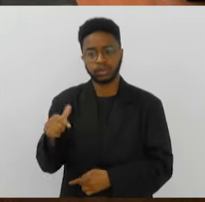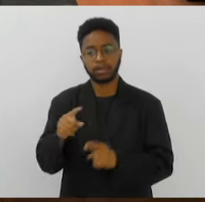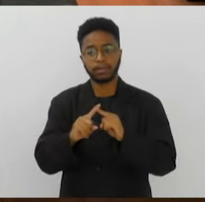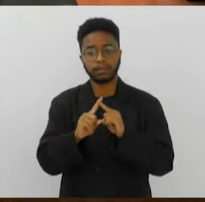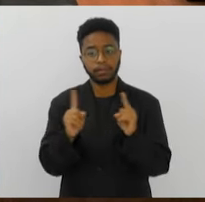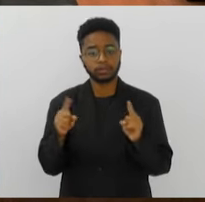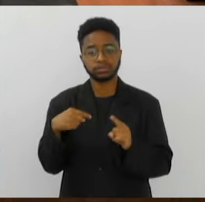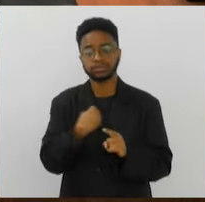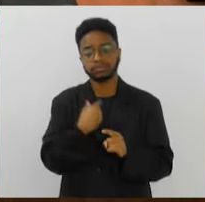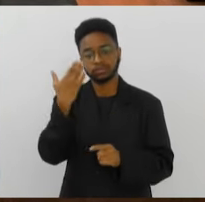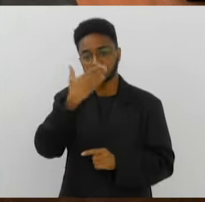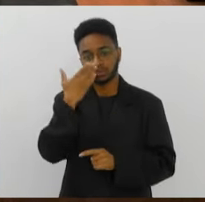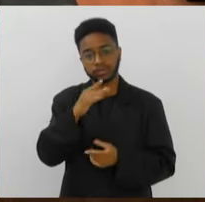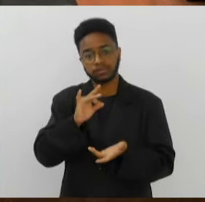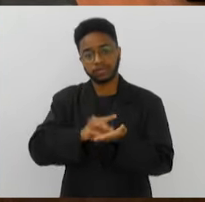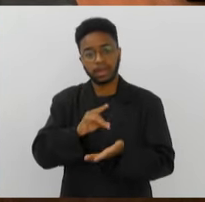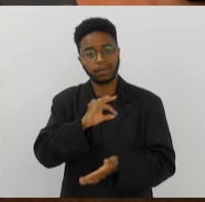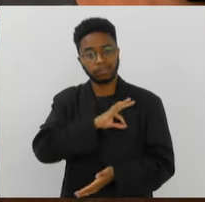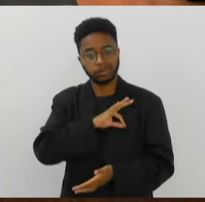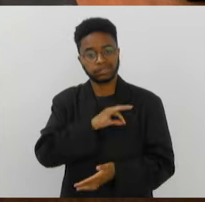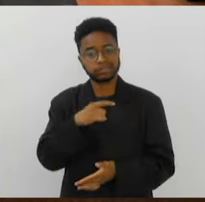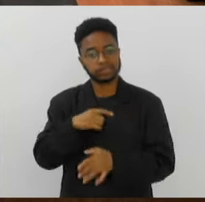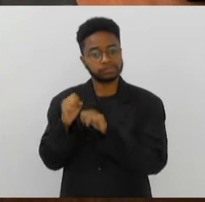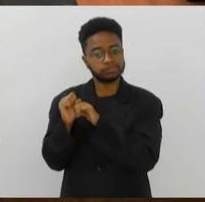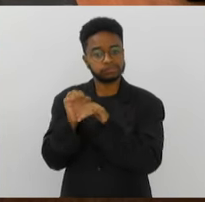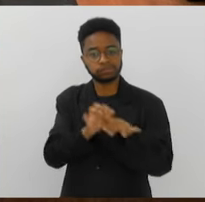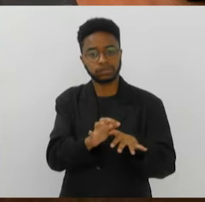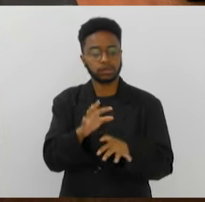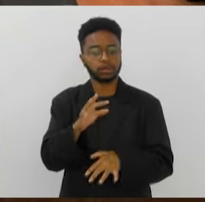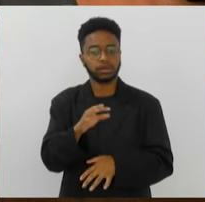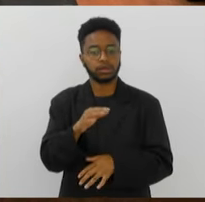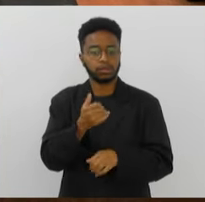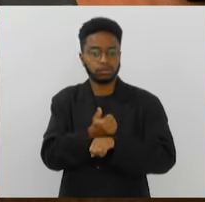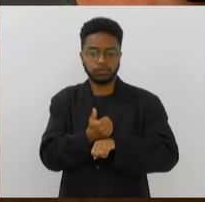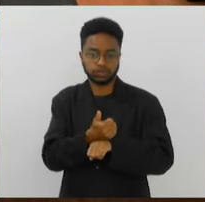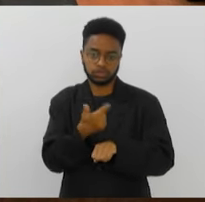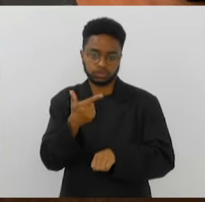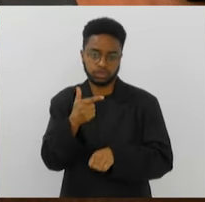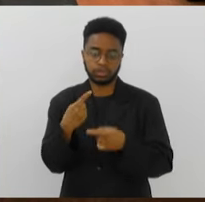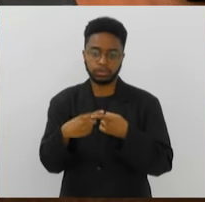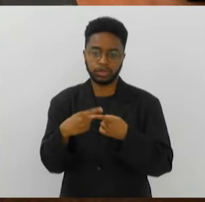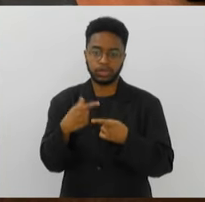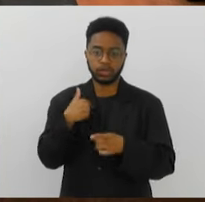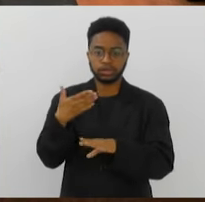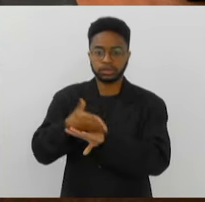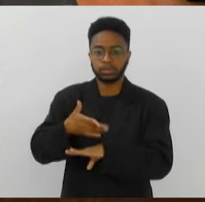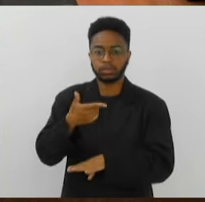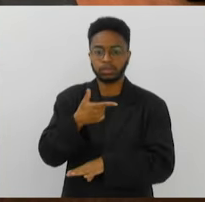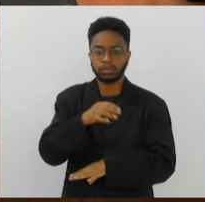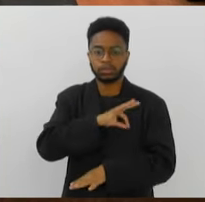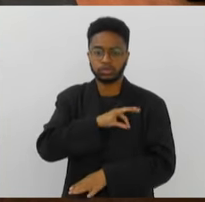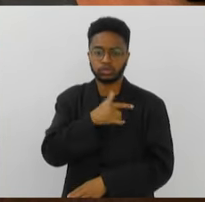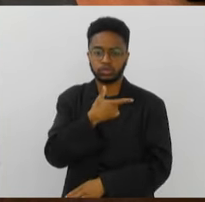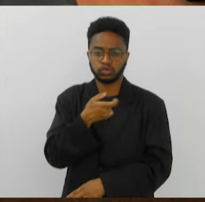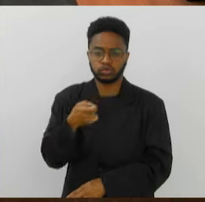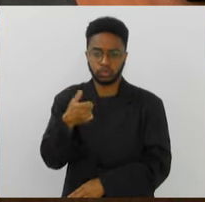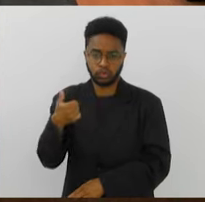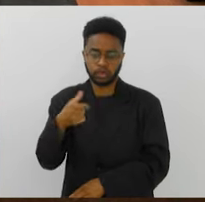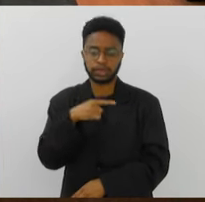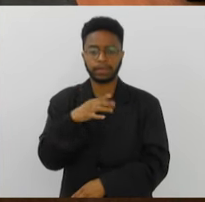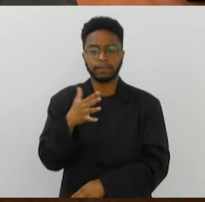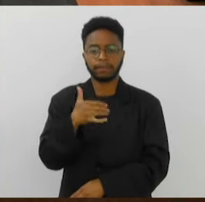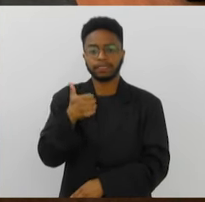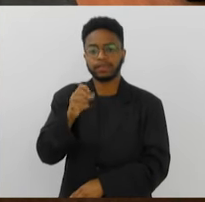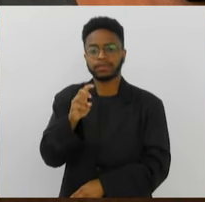a Polícia Civil com o efetivo que tem que ter, deputado Pobel. Você não vê. Quando eu entrei na polícia em 2001, nós tínhamos 15